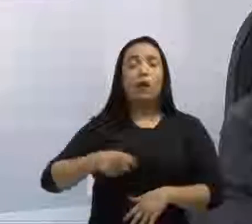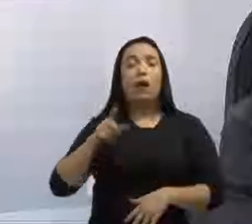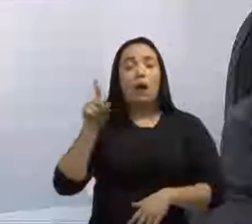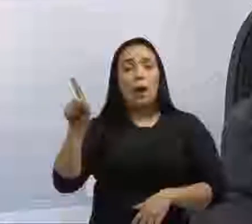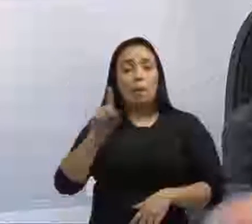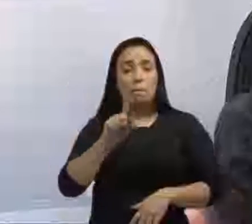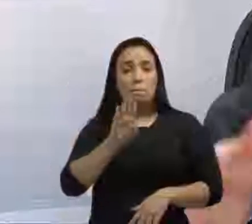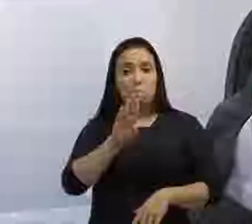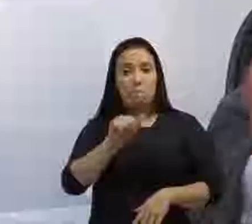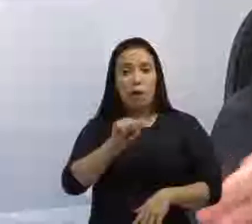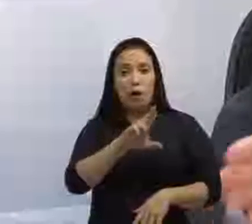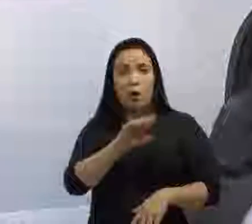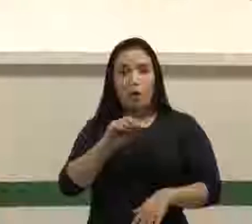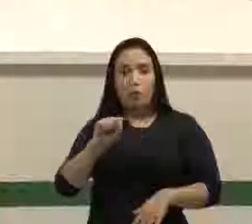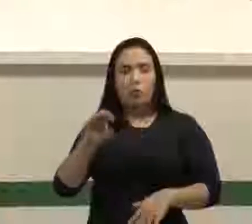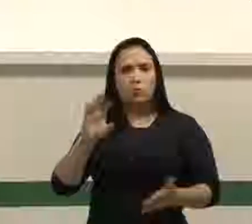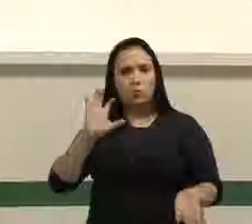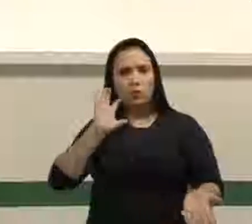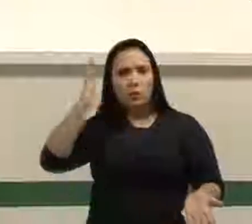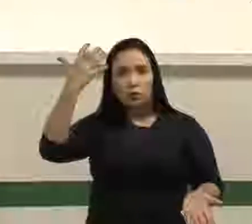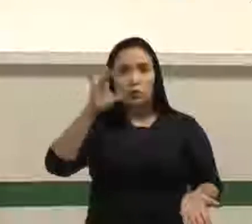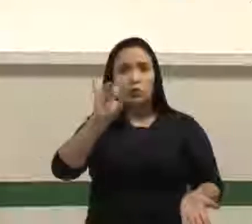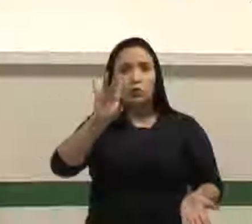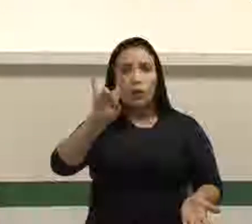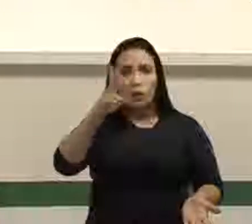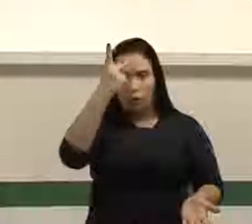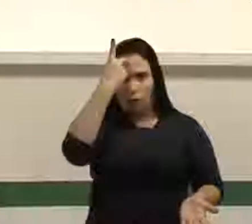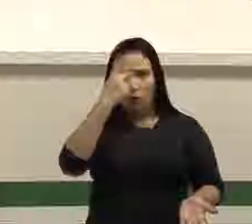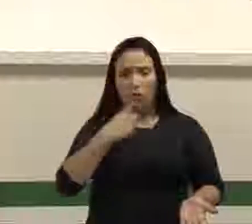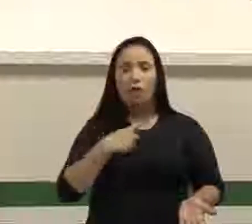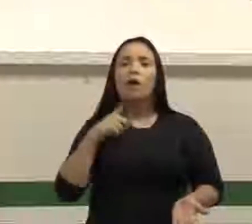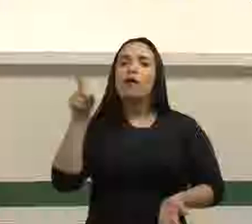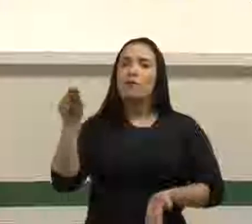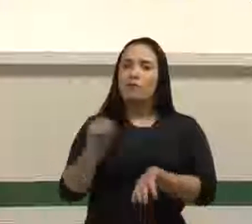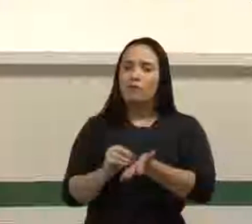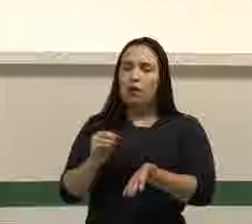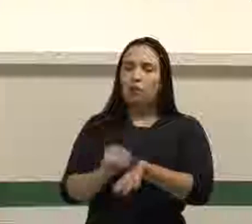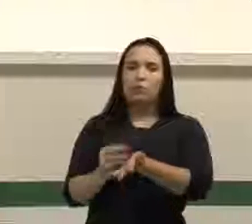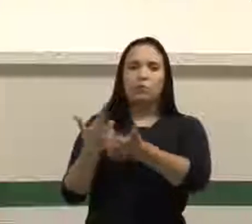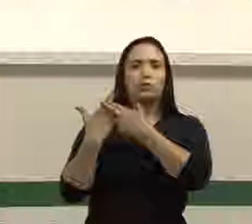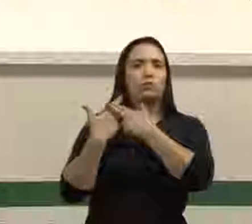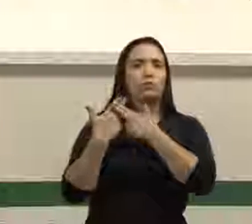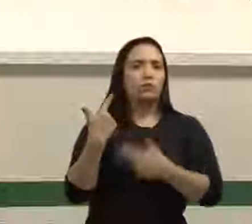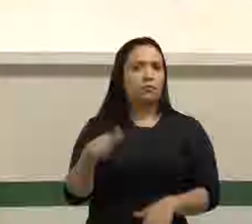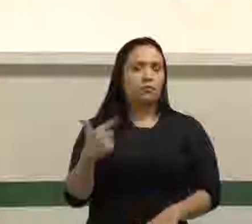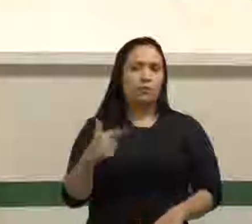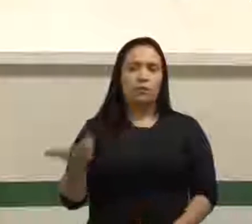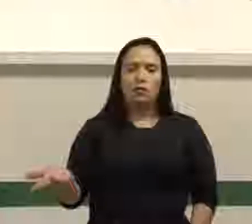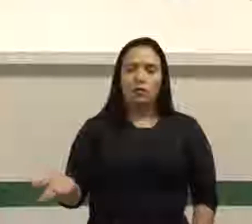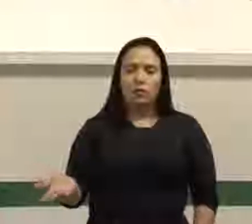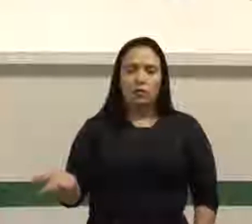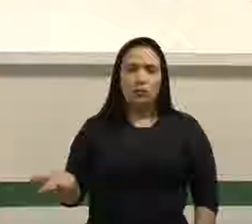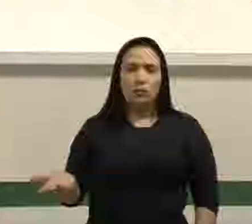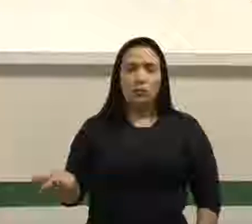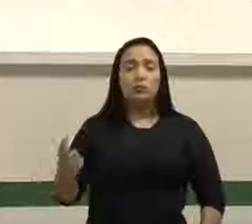decisão unilateral... Unilateral decidiu... e, no meu entender, irresponsável. Por que irresponsável?